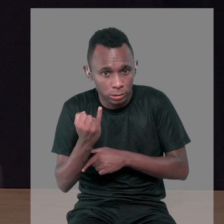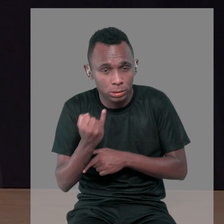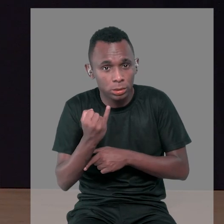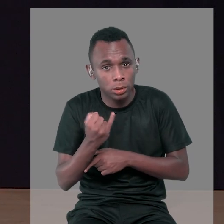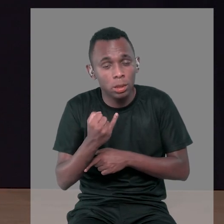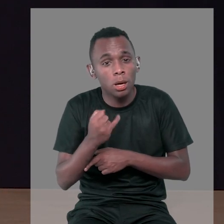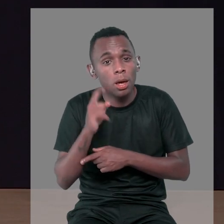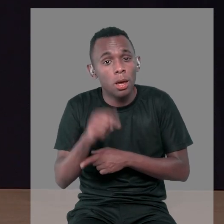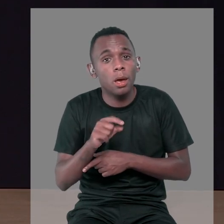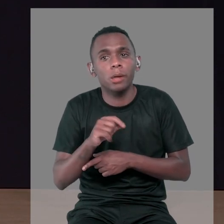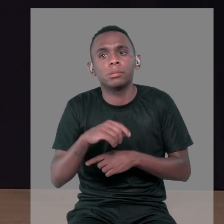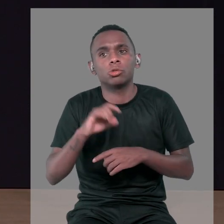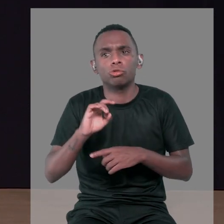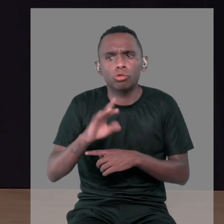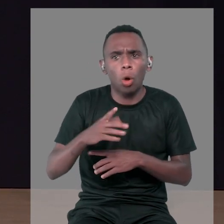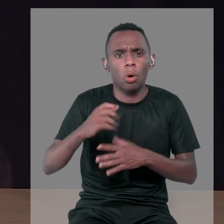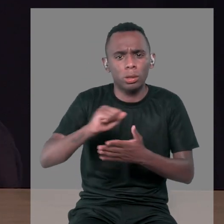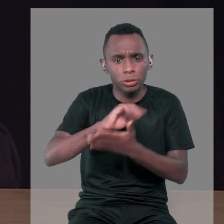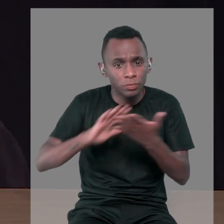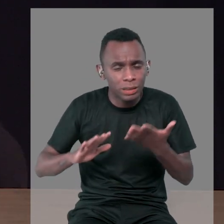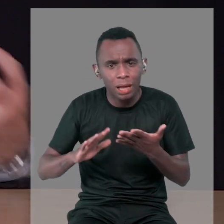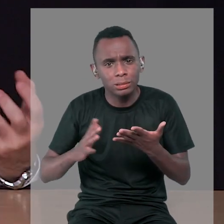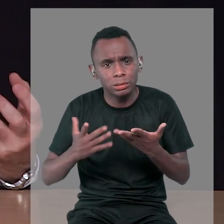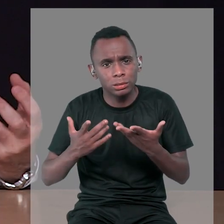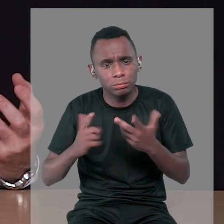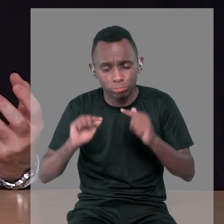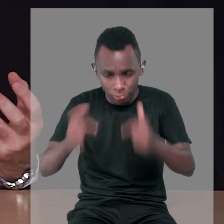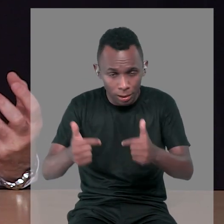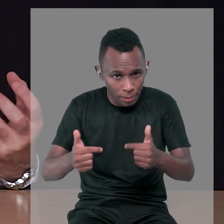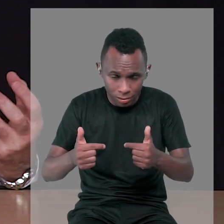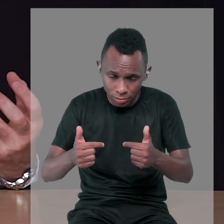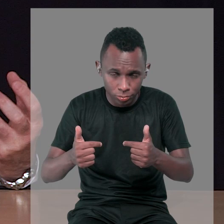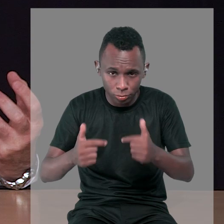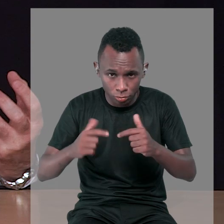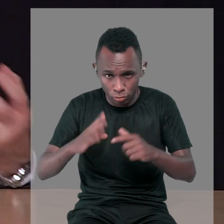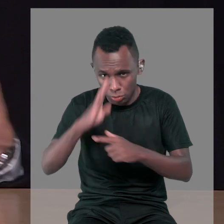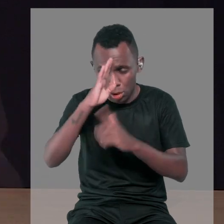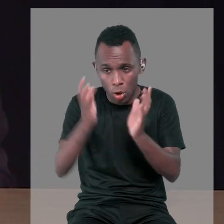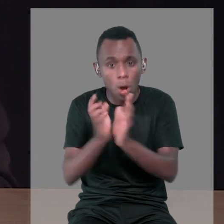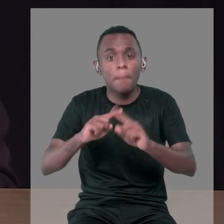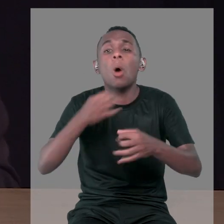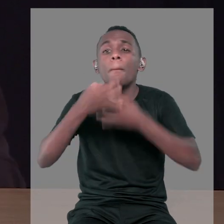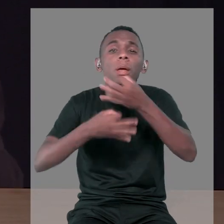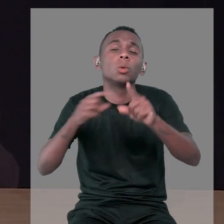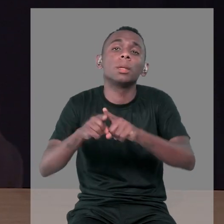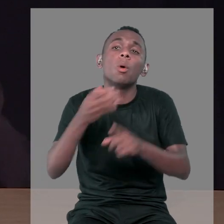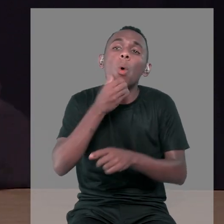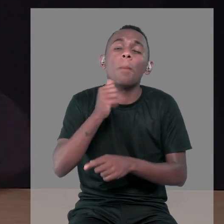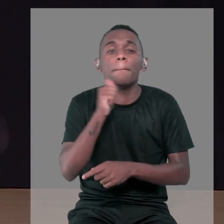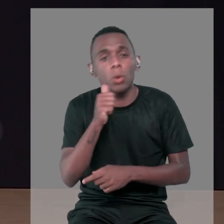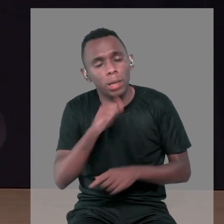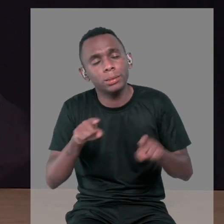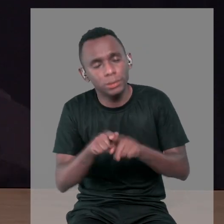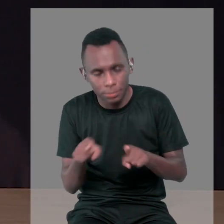das atividades reais dos soldados, mas dependem da opinião dos homens e mulheres. Ela se constrói quando